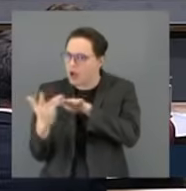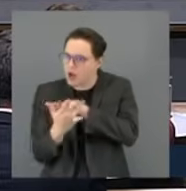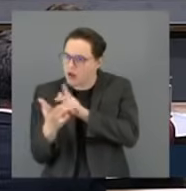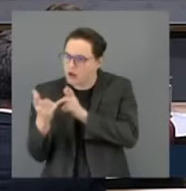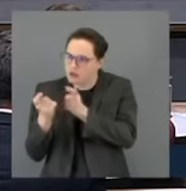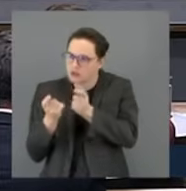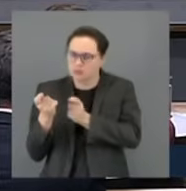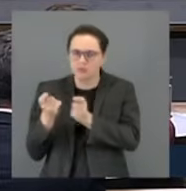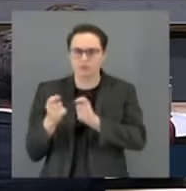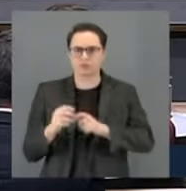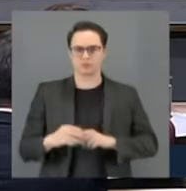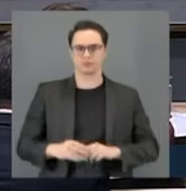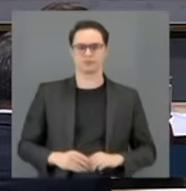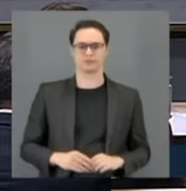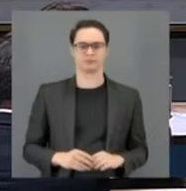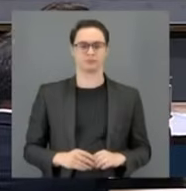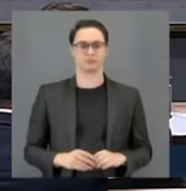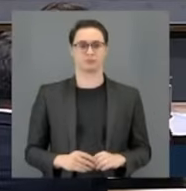lembrando.